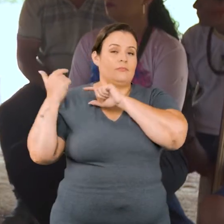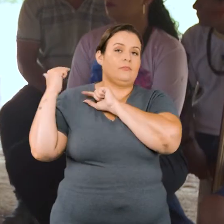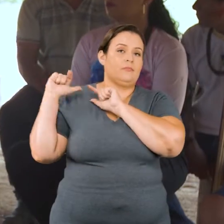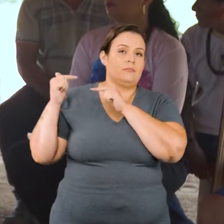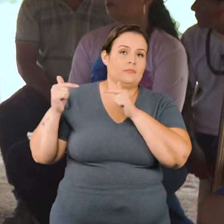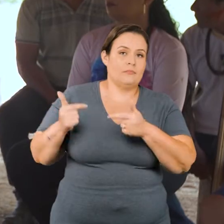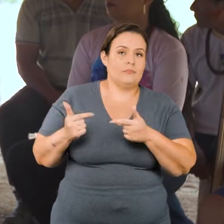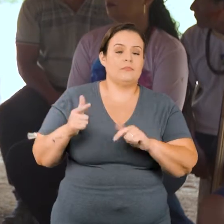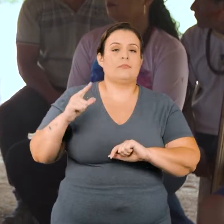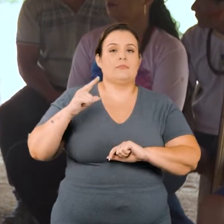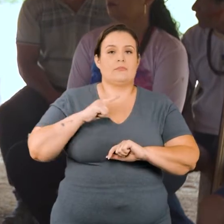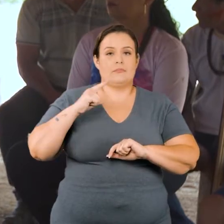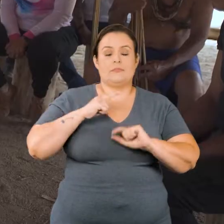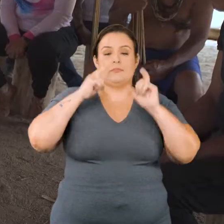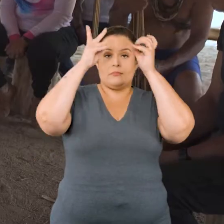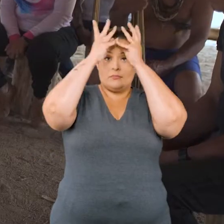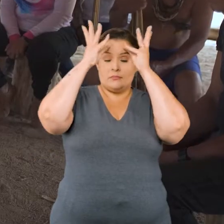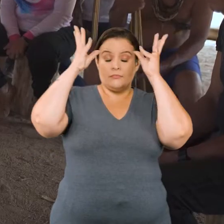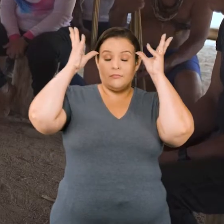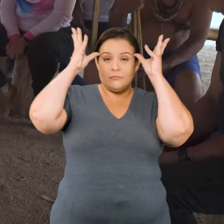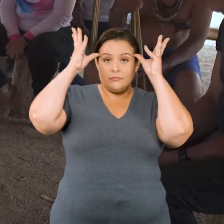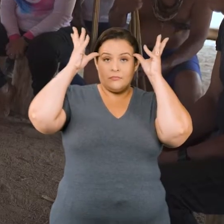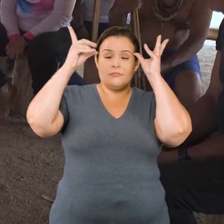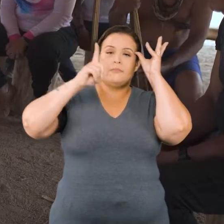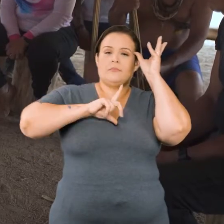remédio tradicional, tem cocá,